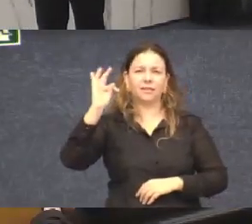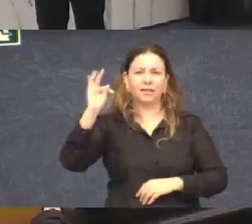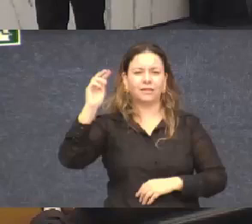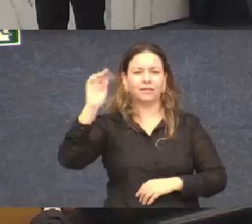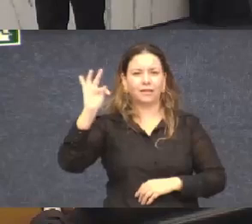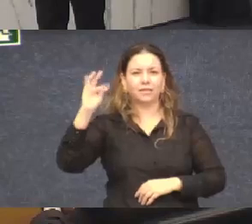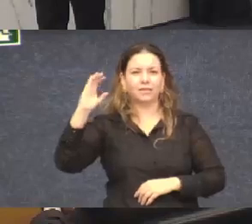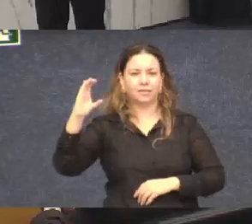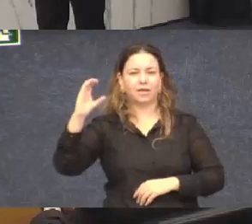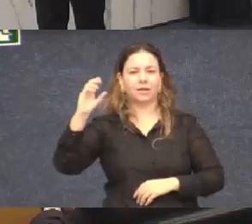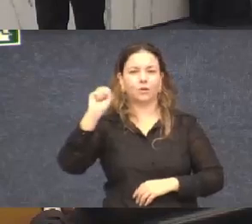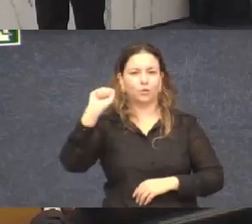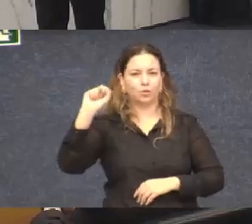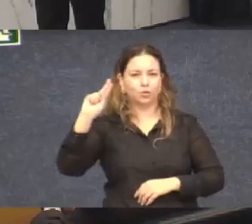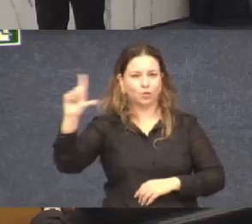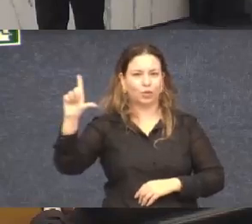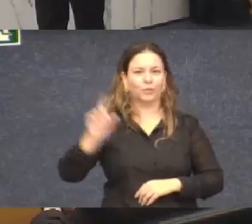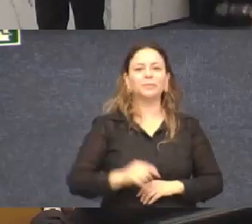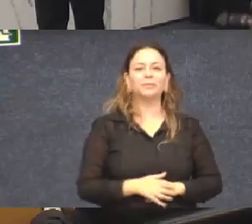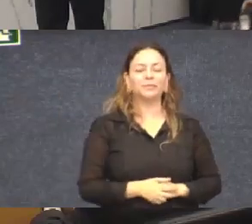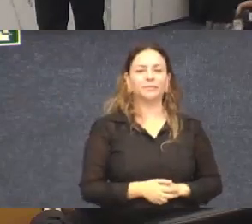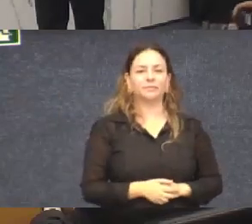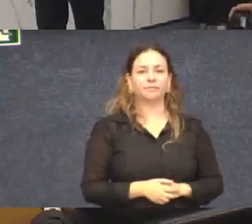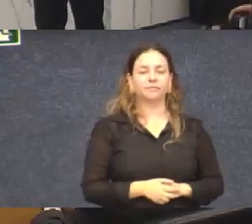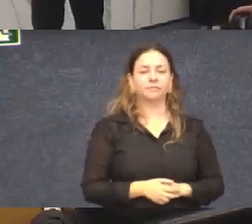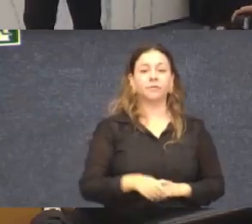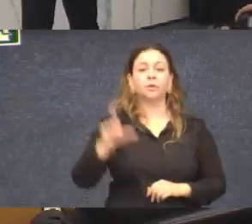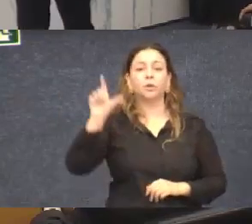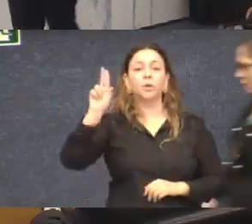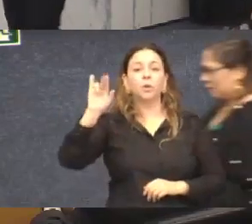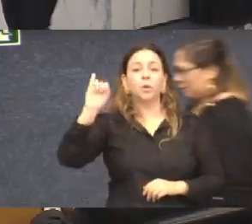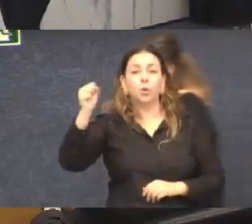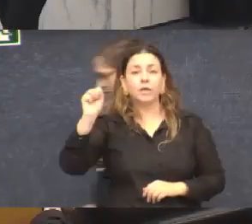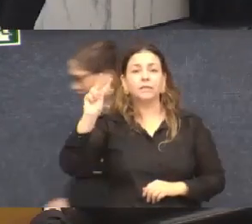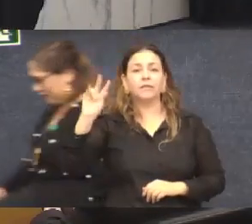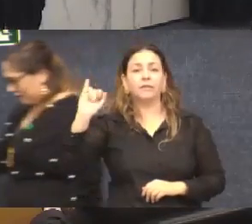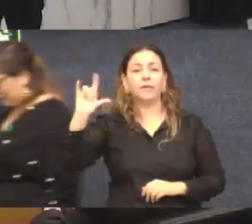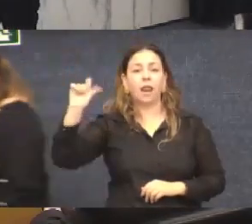sofrer. É Luiz Henrique Porto